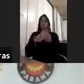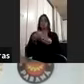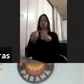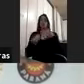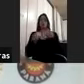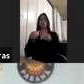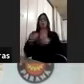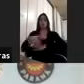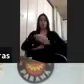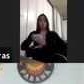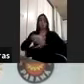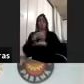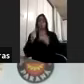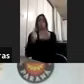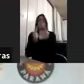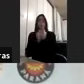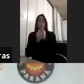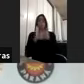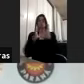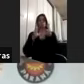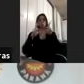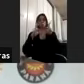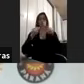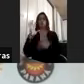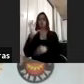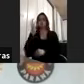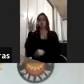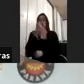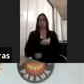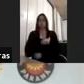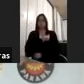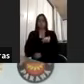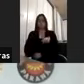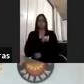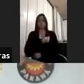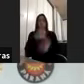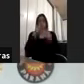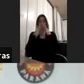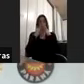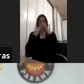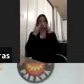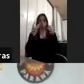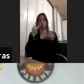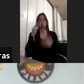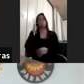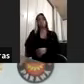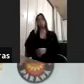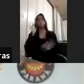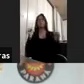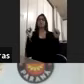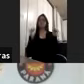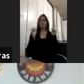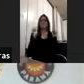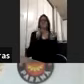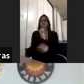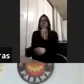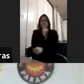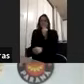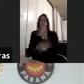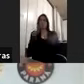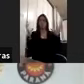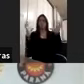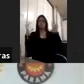a programação para a porta de fábrica, né? A gente sabe que a moral está lá em cima. Apesar da chuva e do frio, o povo passou